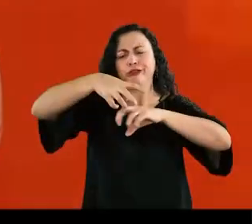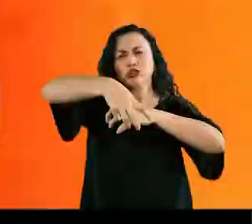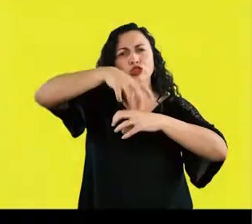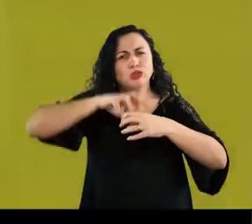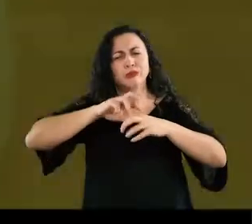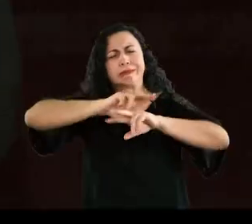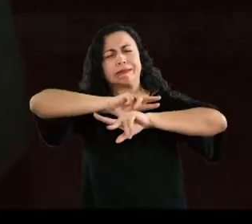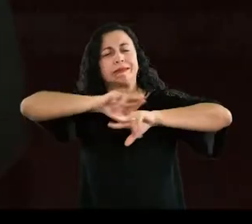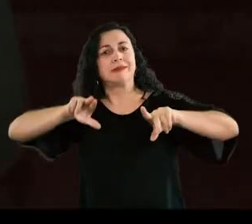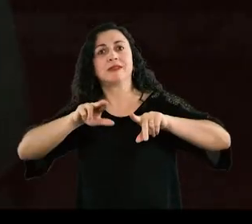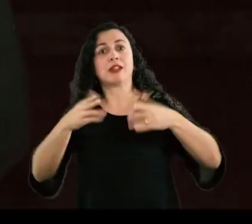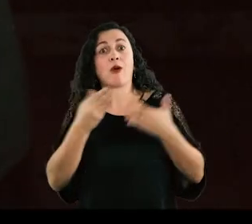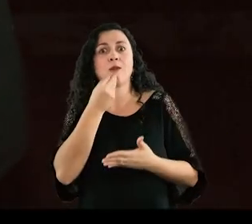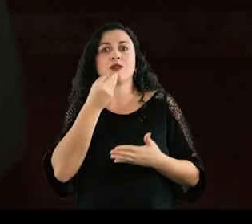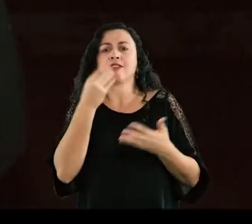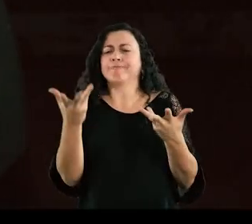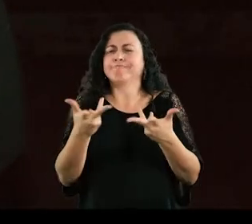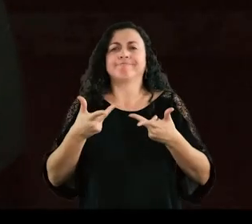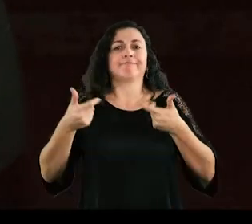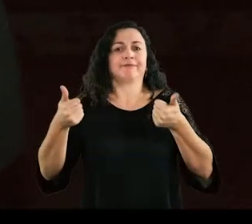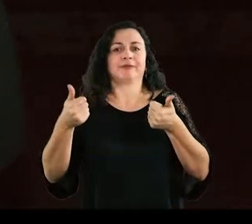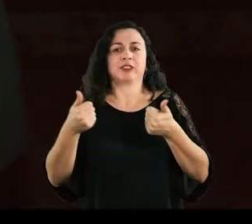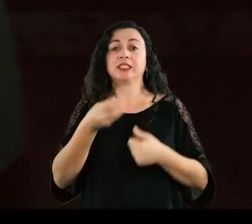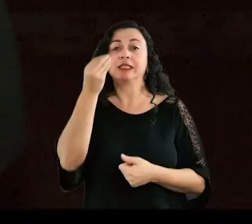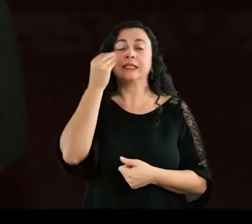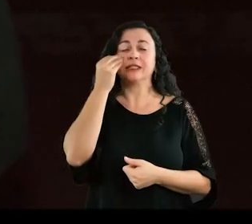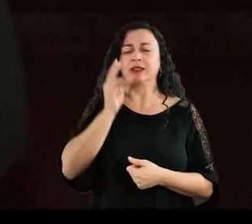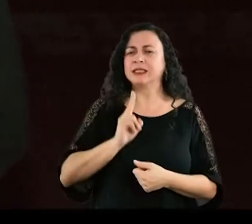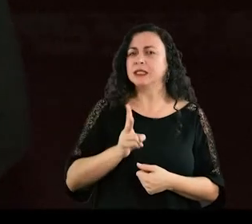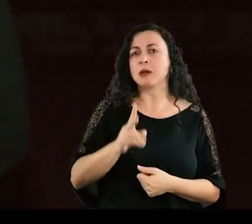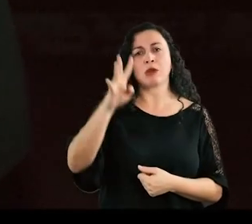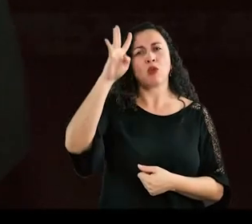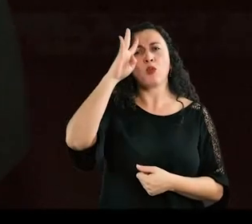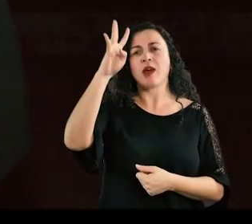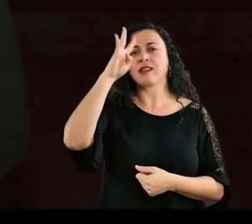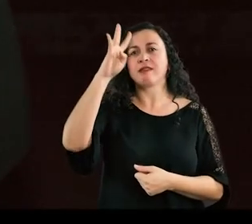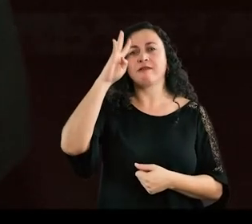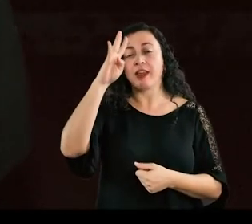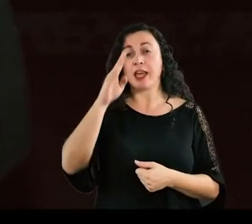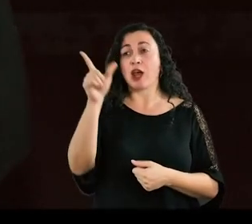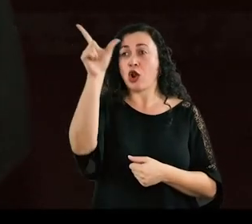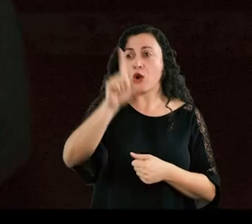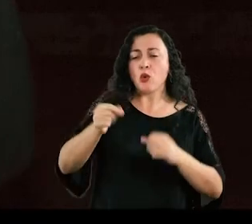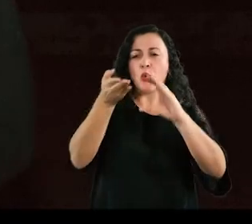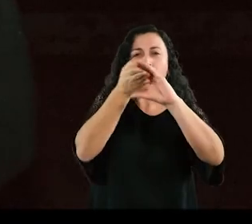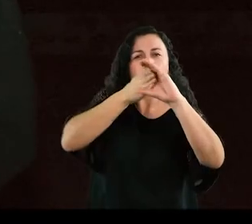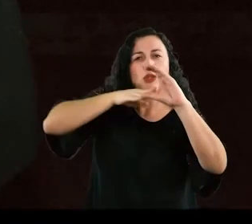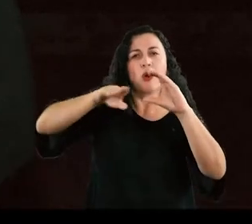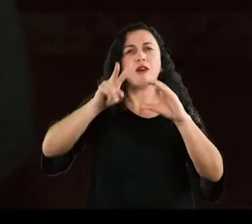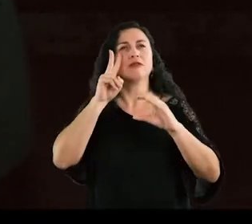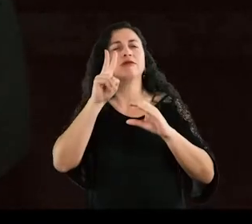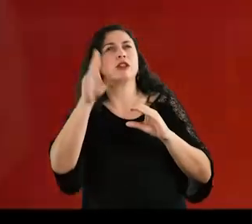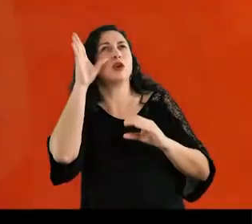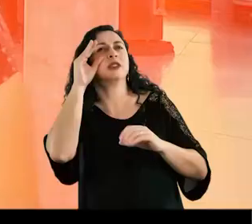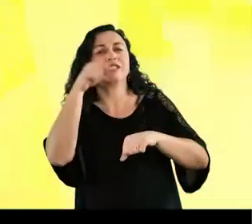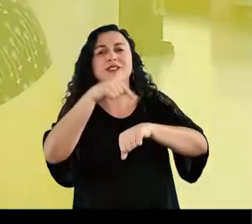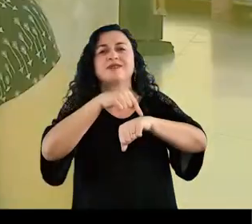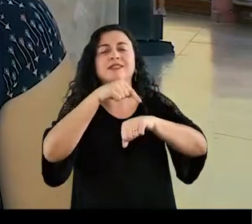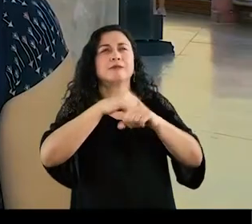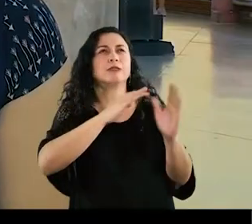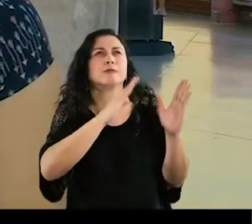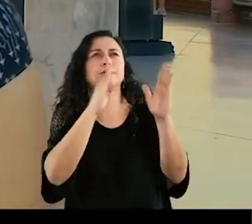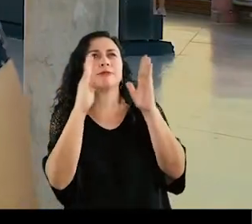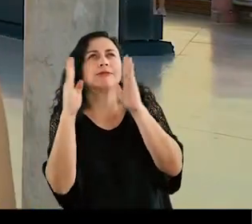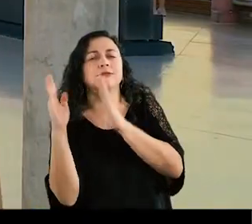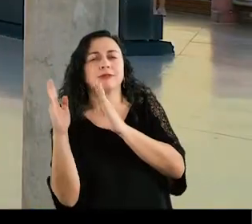fantástico, né? A gente está tentando criar a tradição de toda quarta-feira, após lua nova, a gente ter uma sessão de observação do céu aqui. Eu